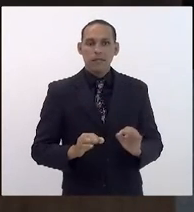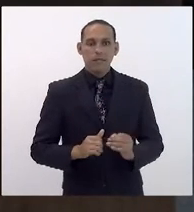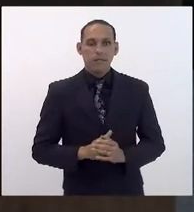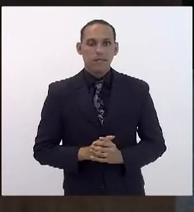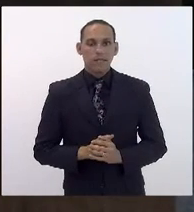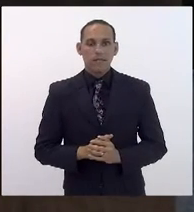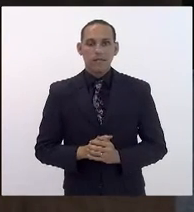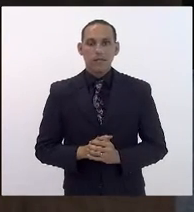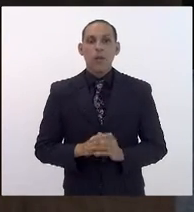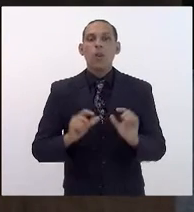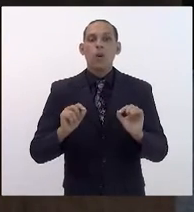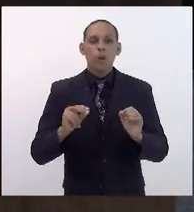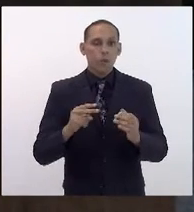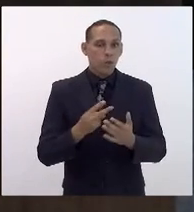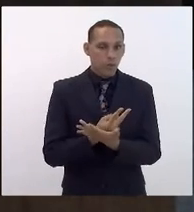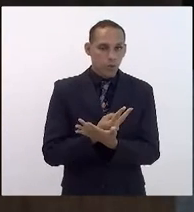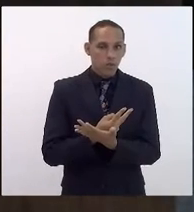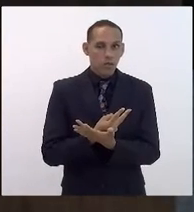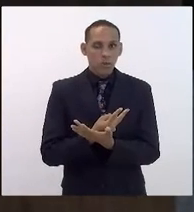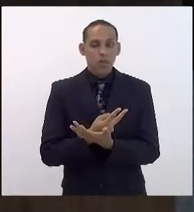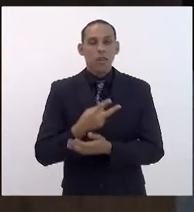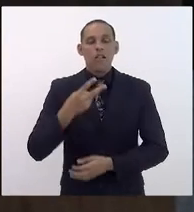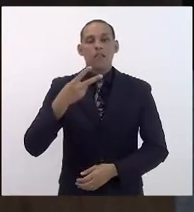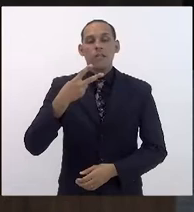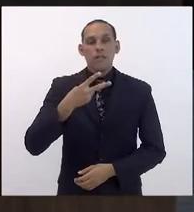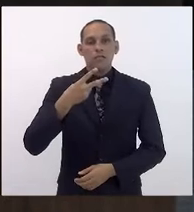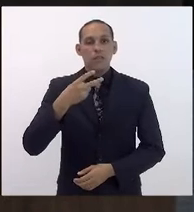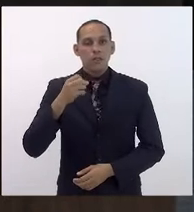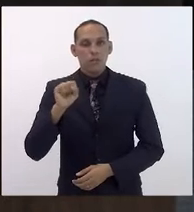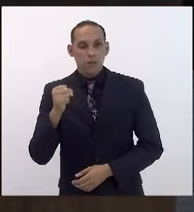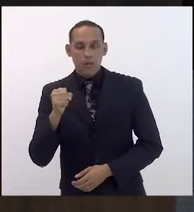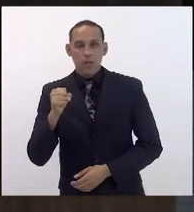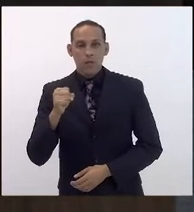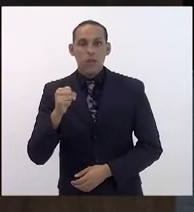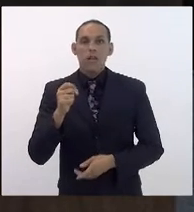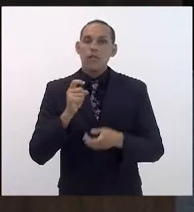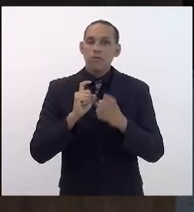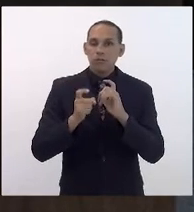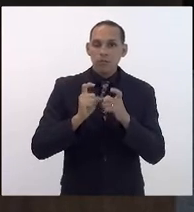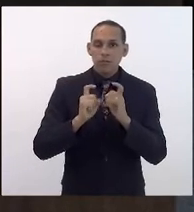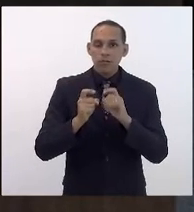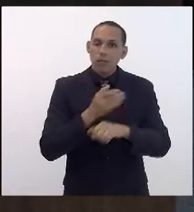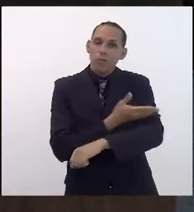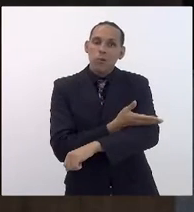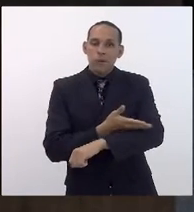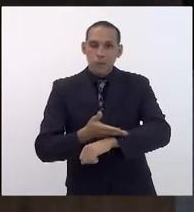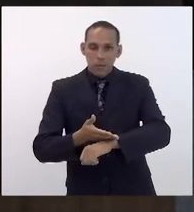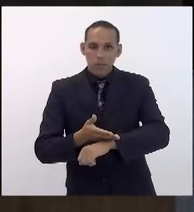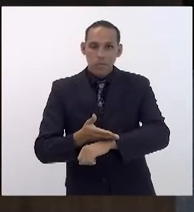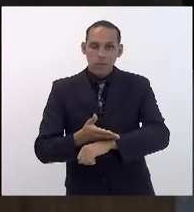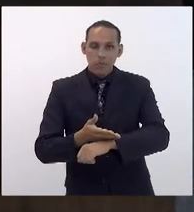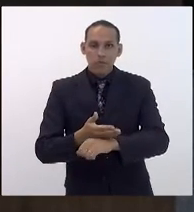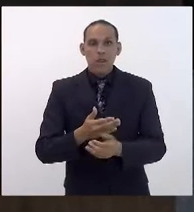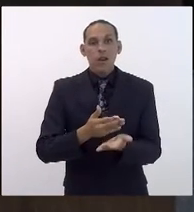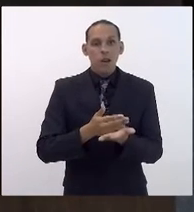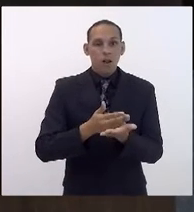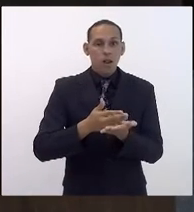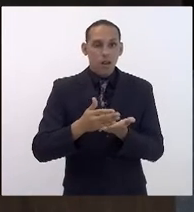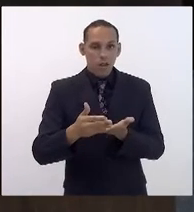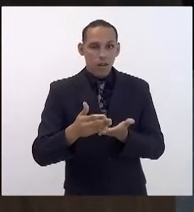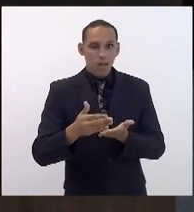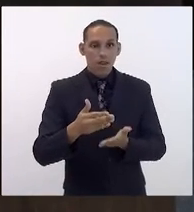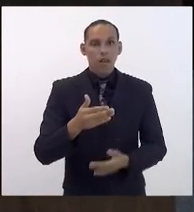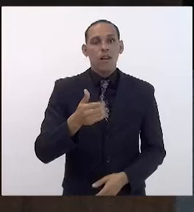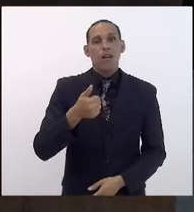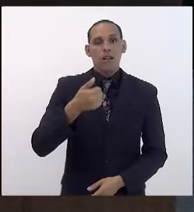o ocorrido na 28ª sessão ordinária que iniciada